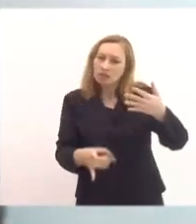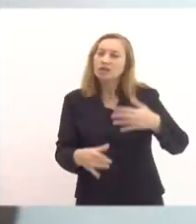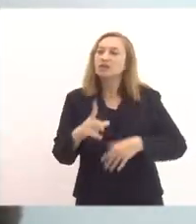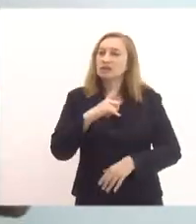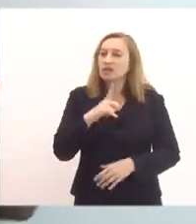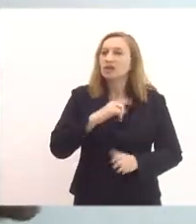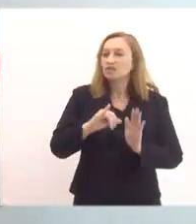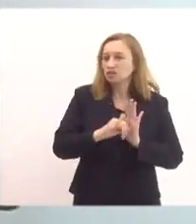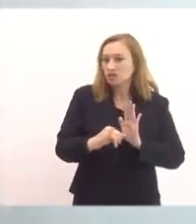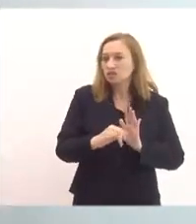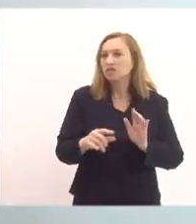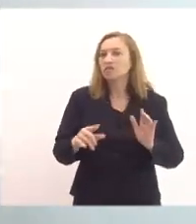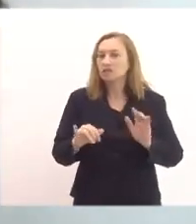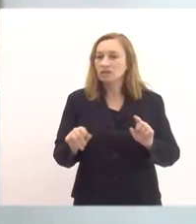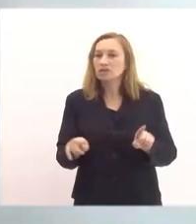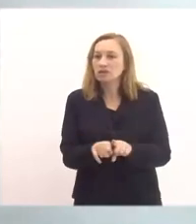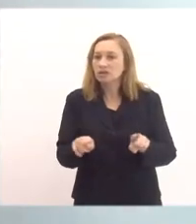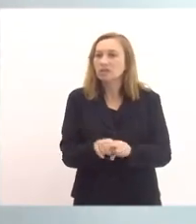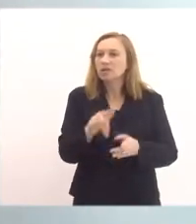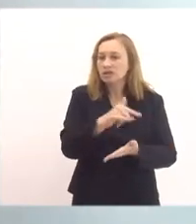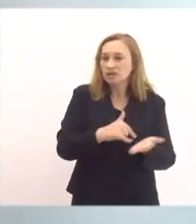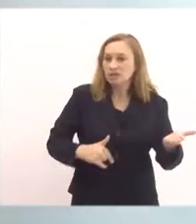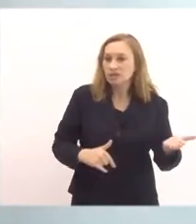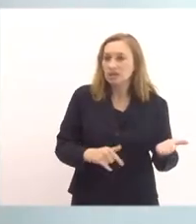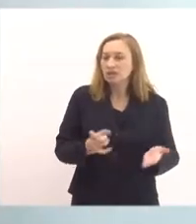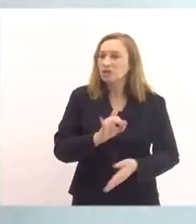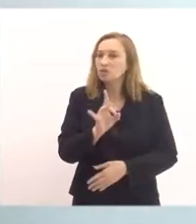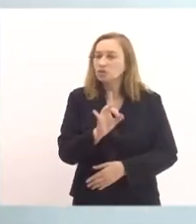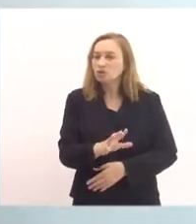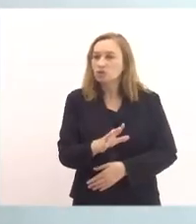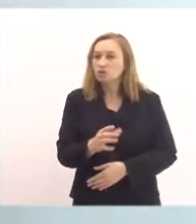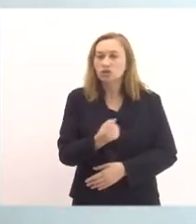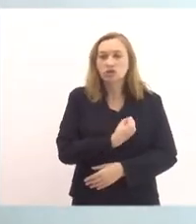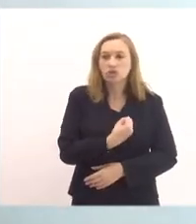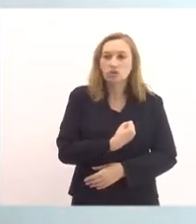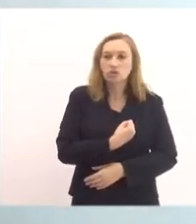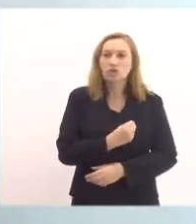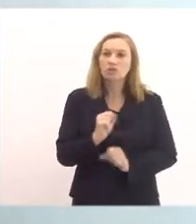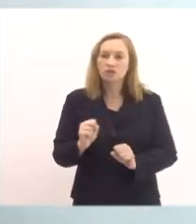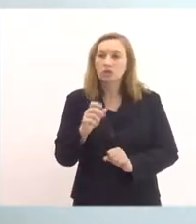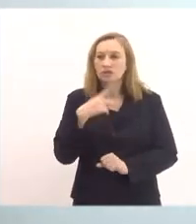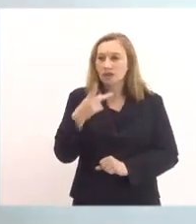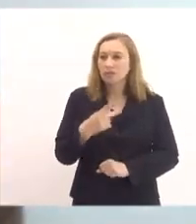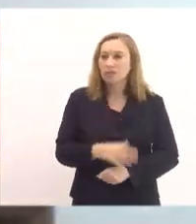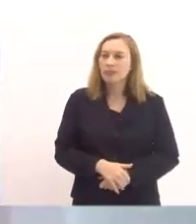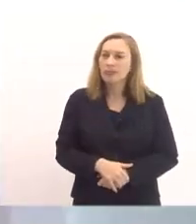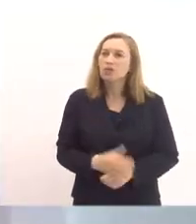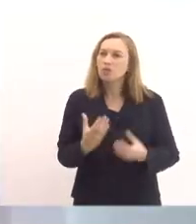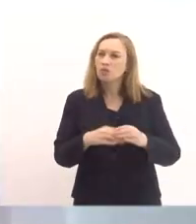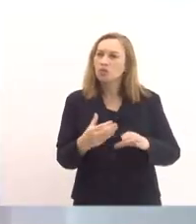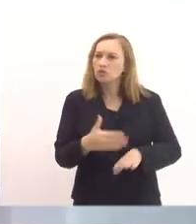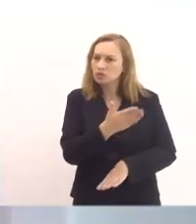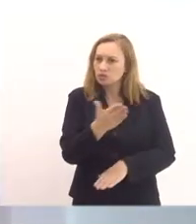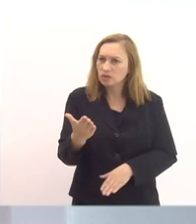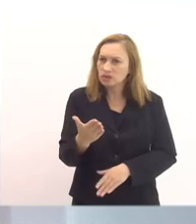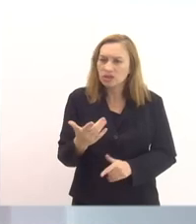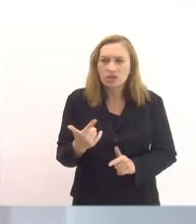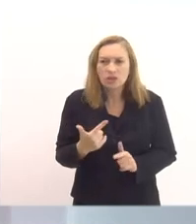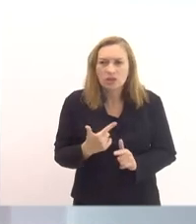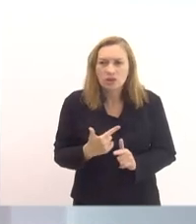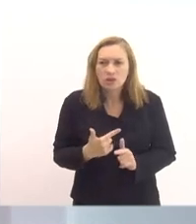no Diário Oficial também essa lista classificatória e não só de nota, vamos colocar assim. O concurso de vocês, o problema